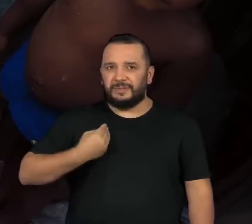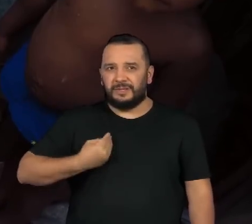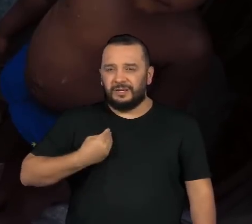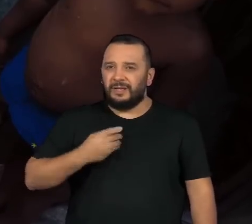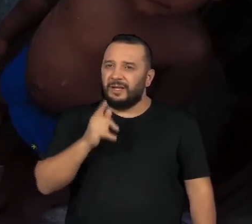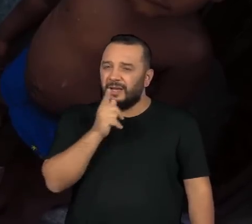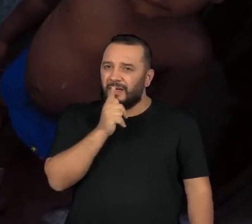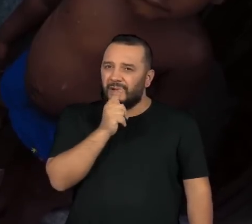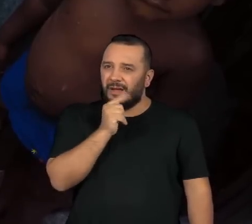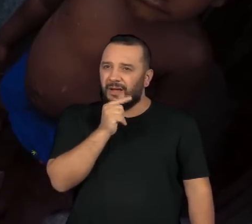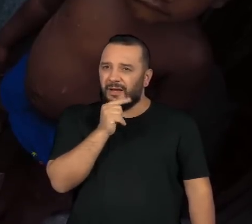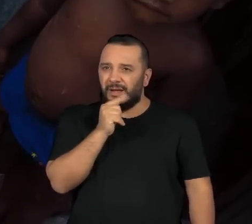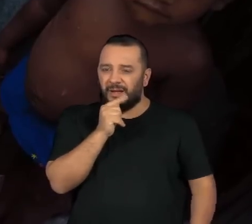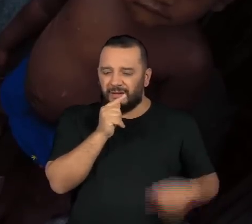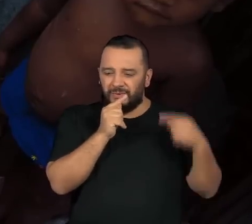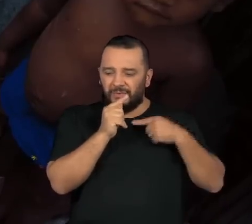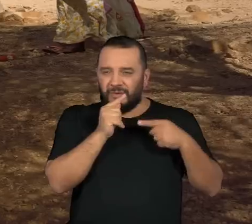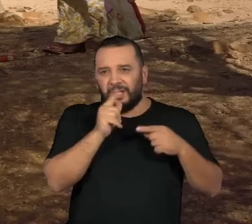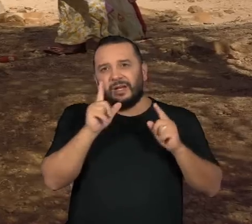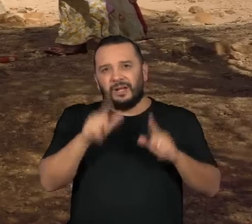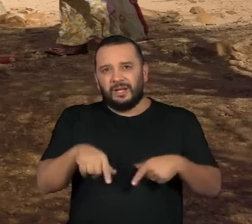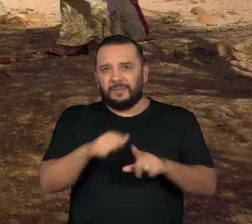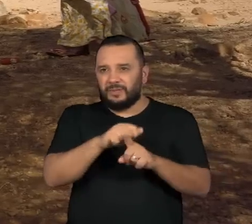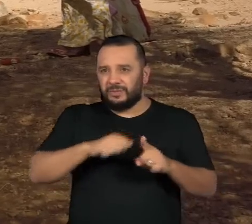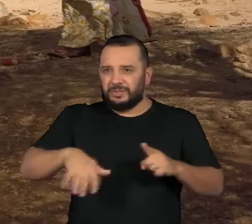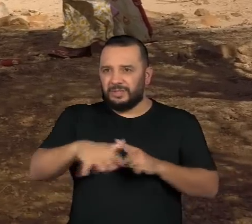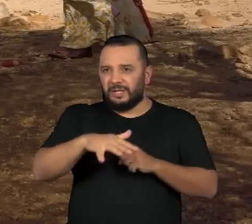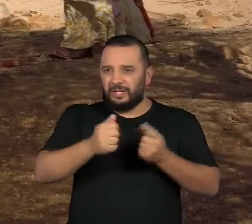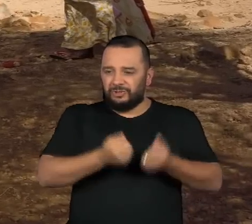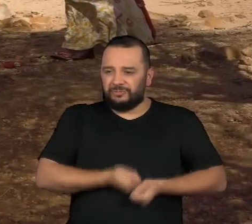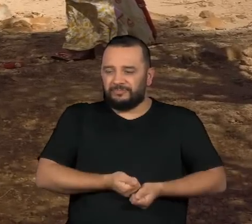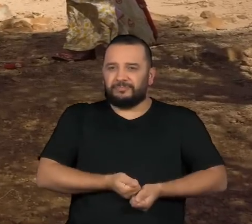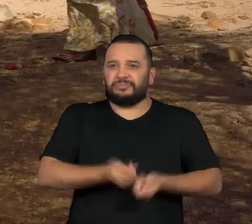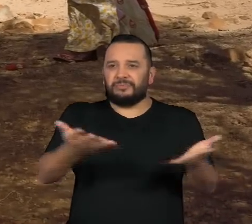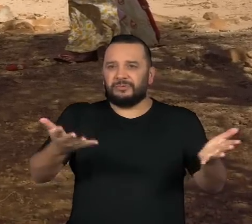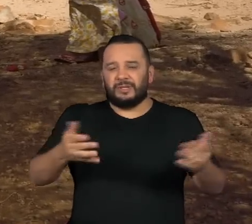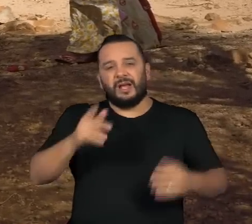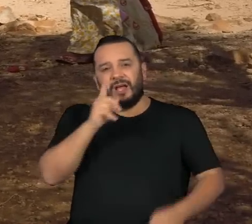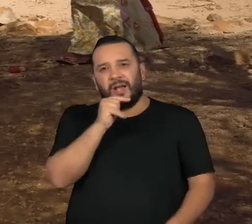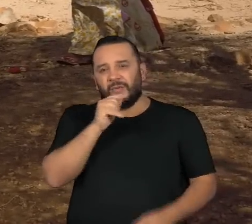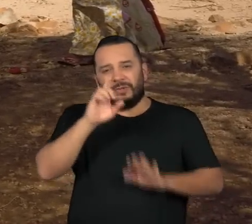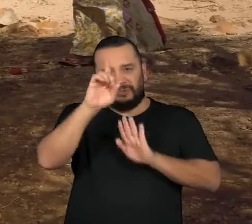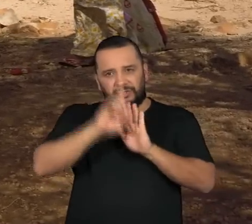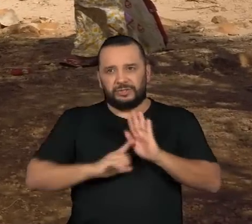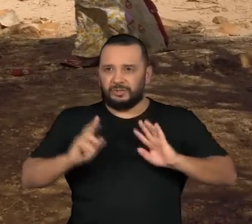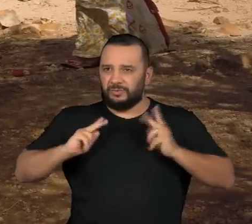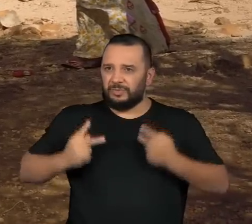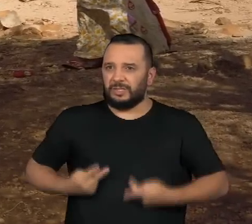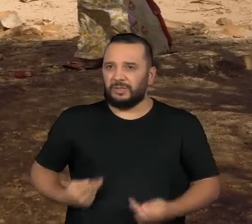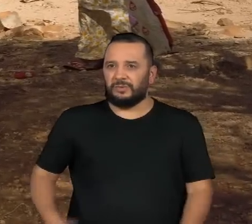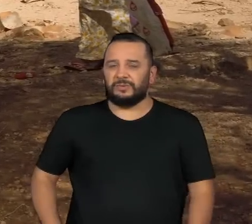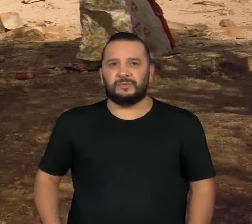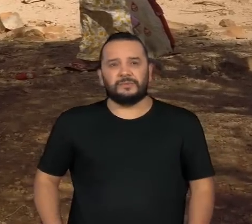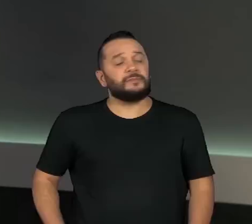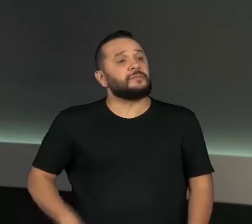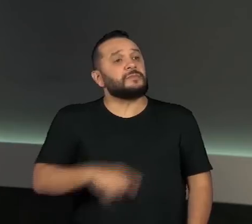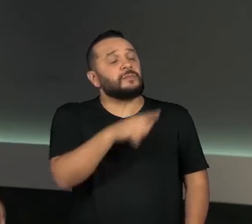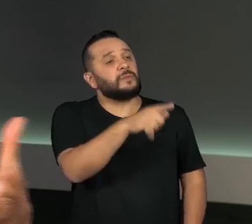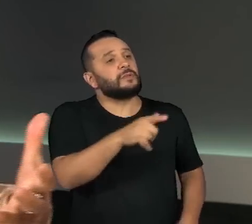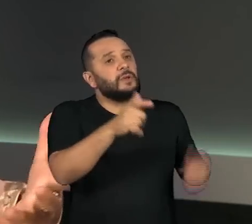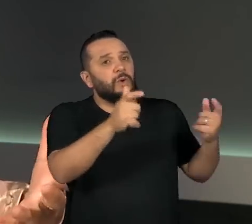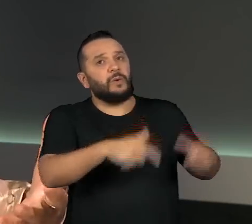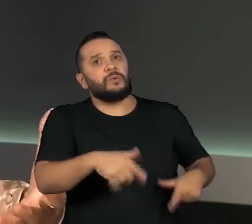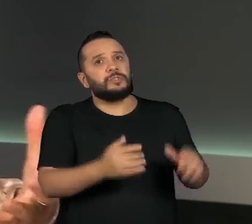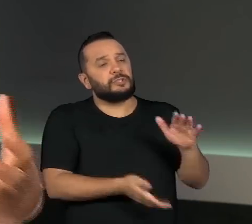dimensão social, como um direito humano. Queria saber por onde você andou e